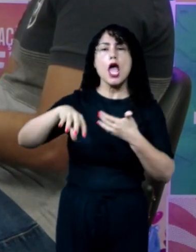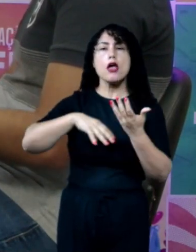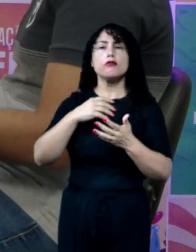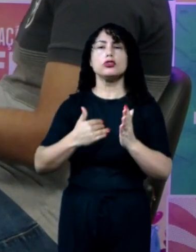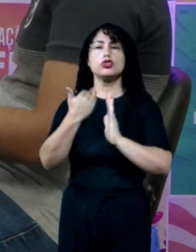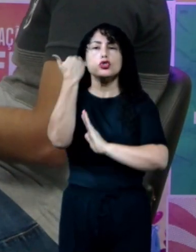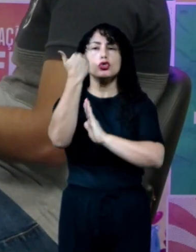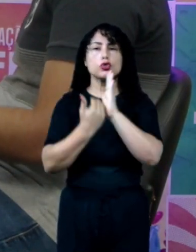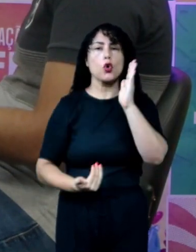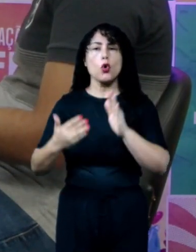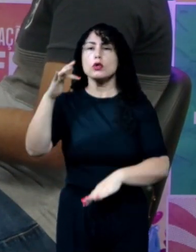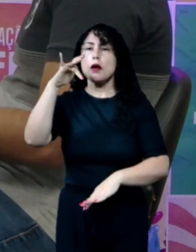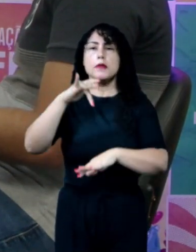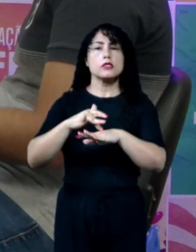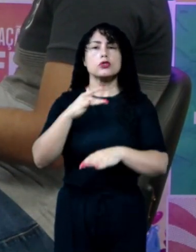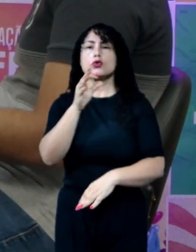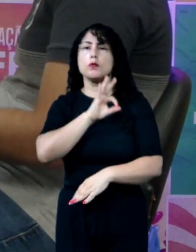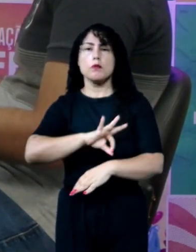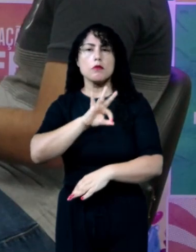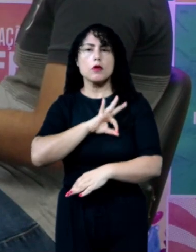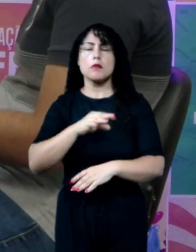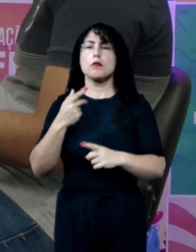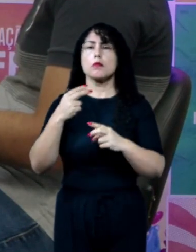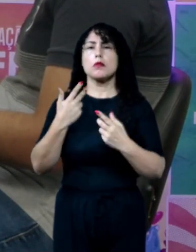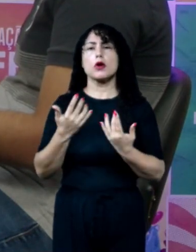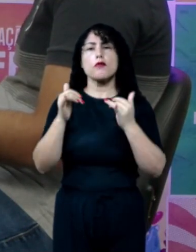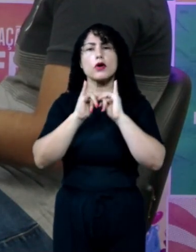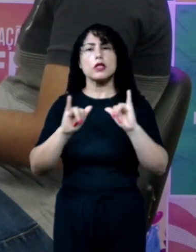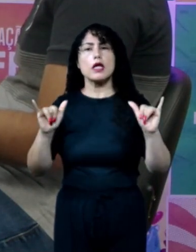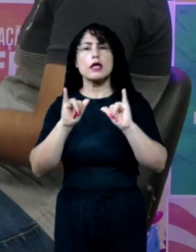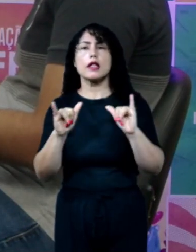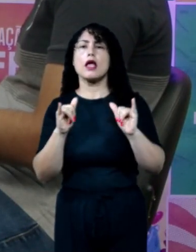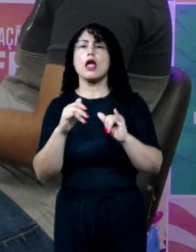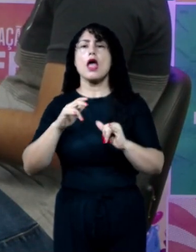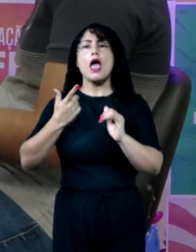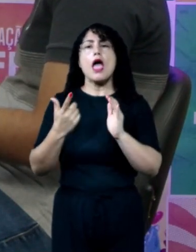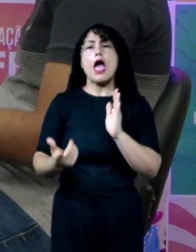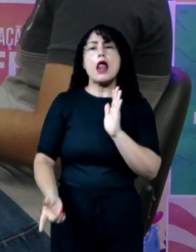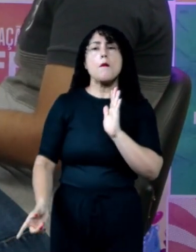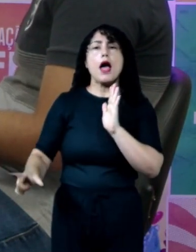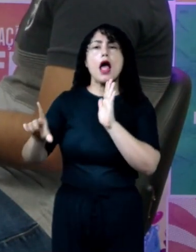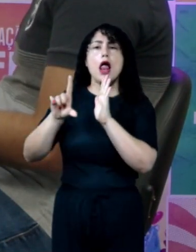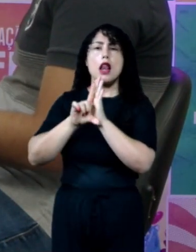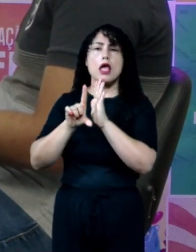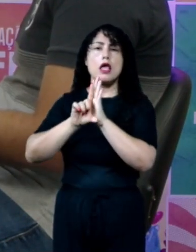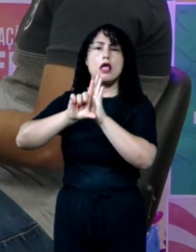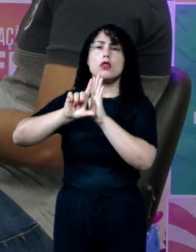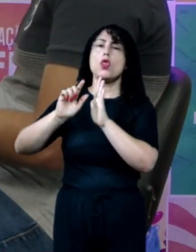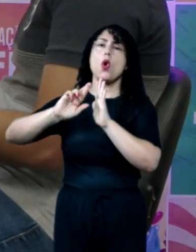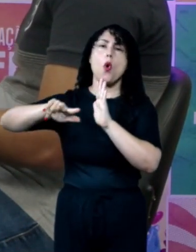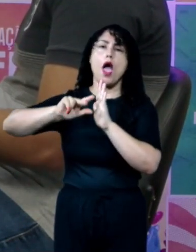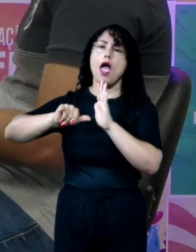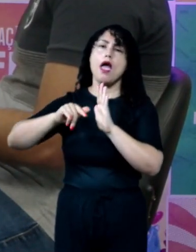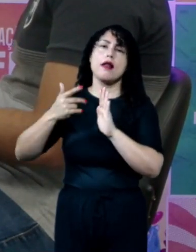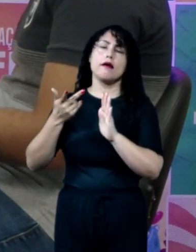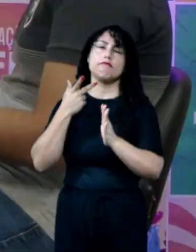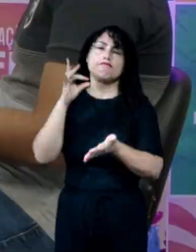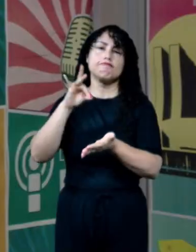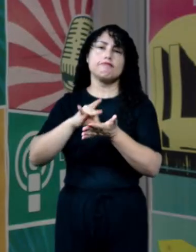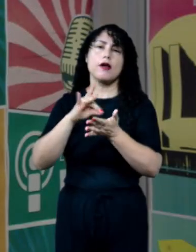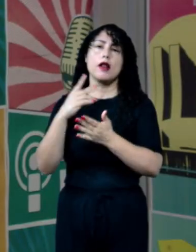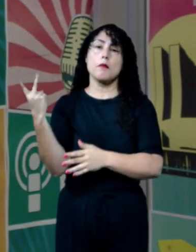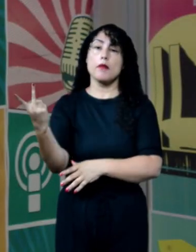desconto absurdo das suas folhas de pagamento, porque foi declarada sua greve ilegal, mas é uma greve justíssima, né? Uma greve para valorizar